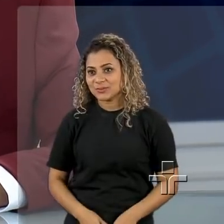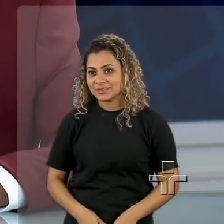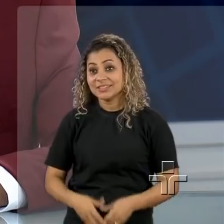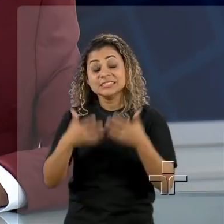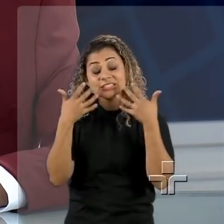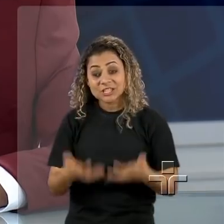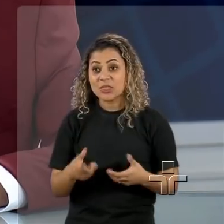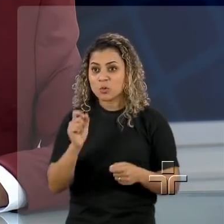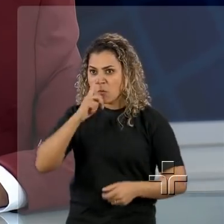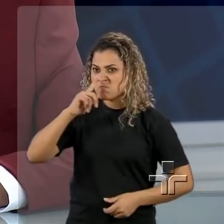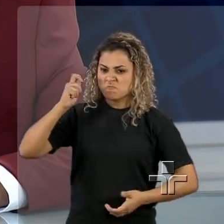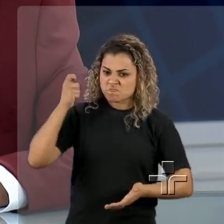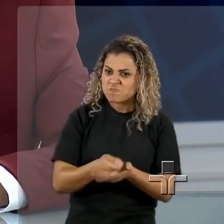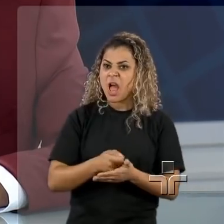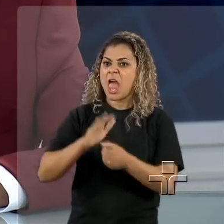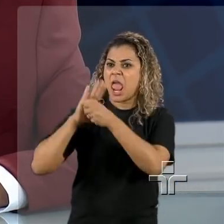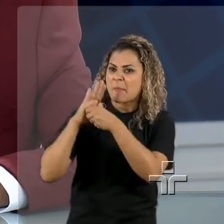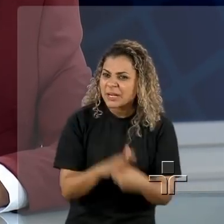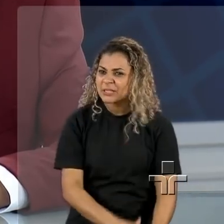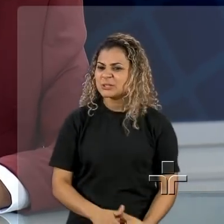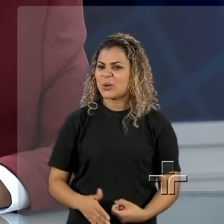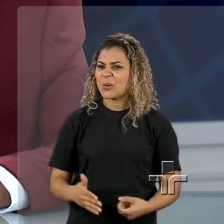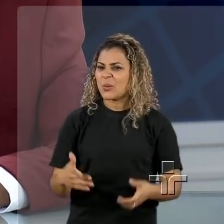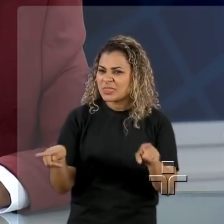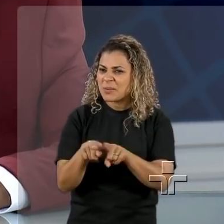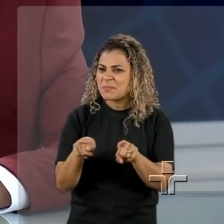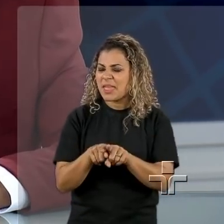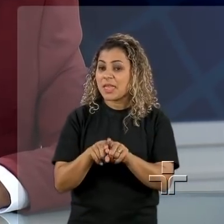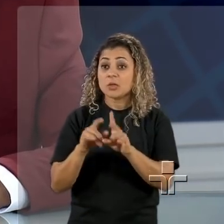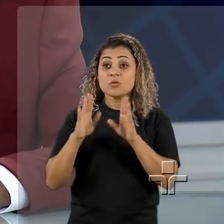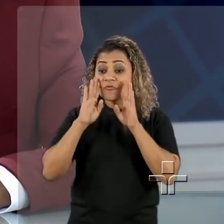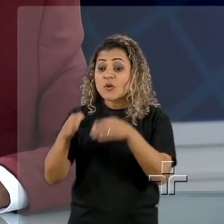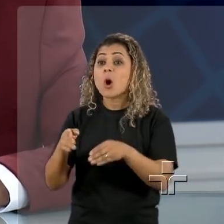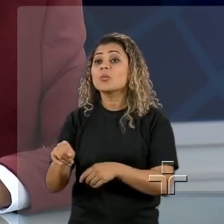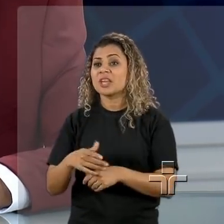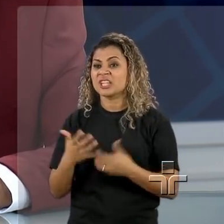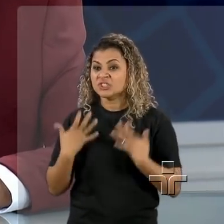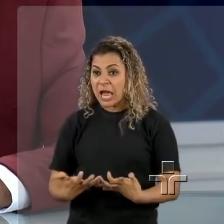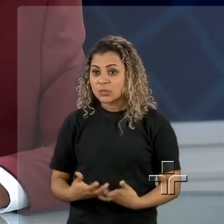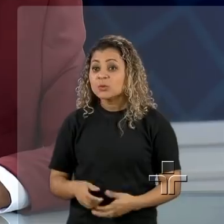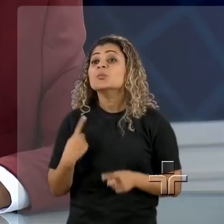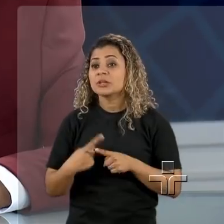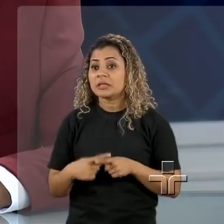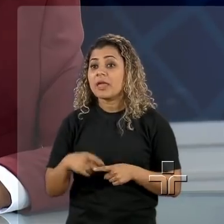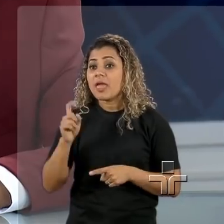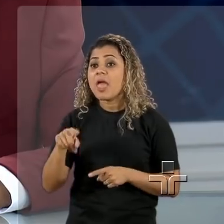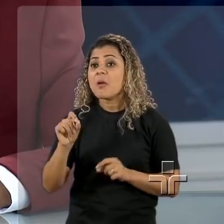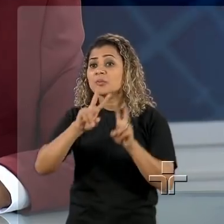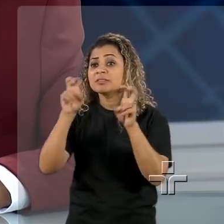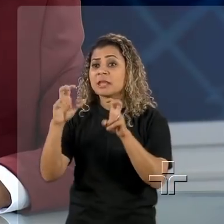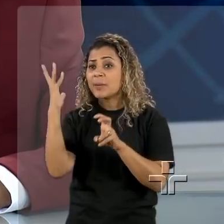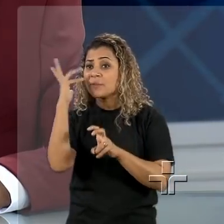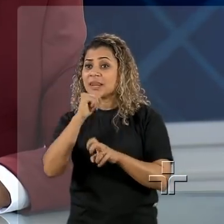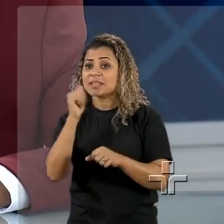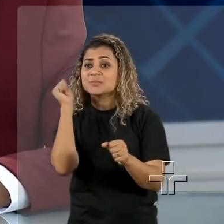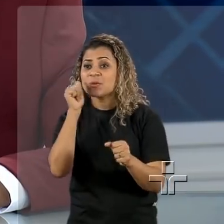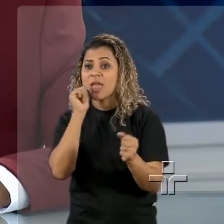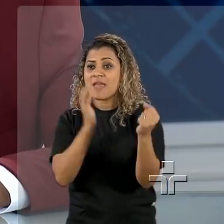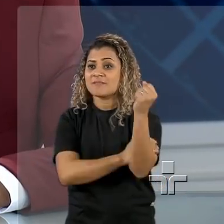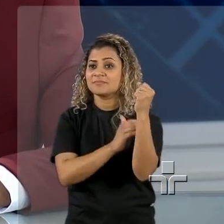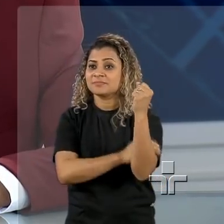que me desculpem, mas beleza é fundamental. Vinícius de Moraes. Hoje ele seria massacrado na mídia e nas redes